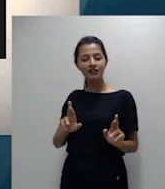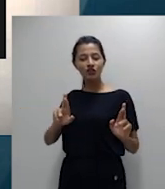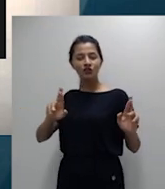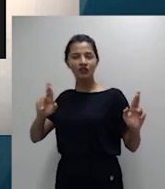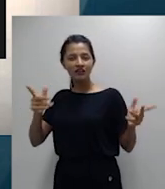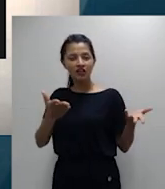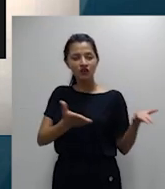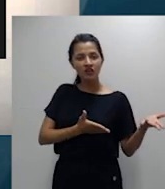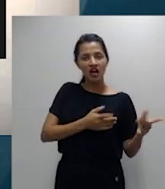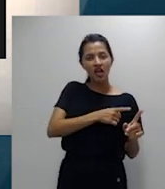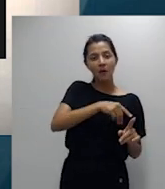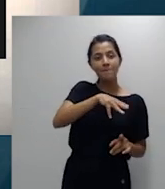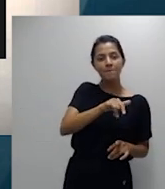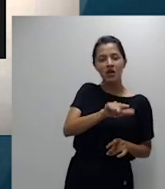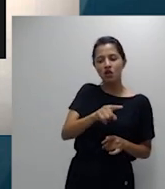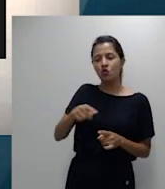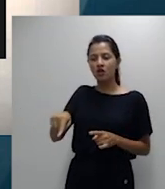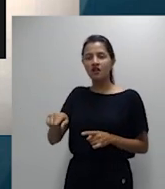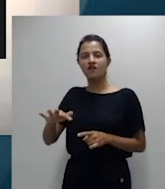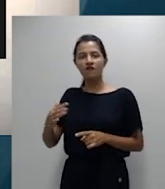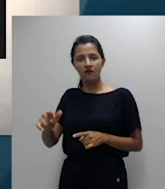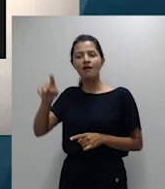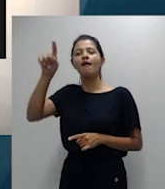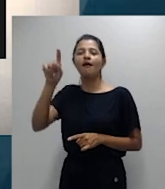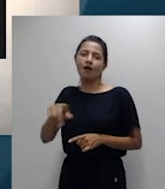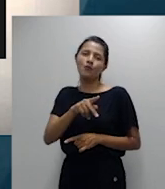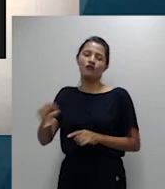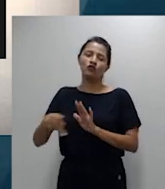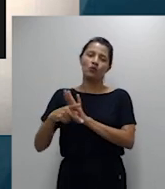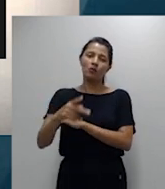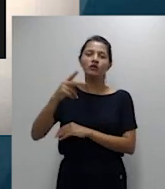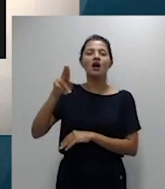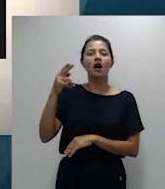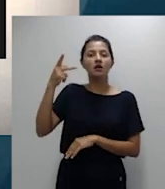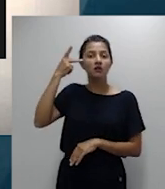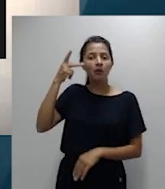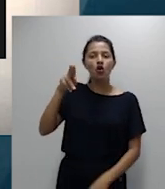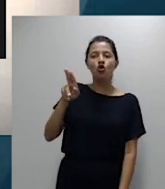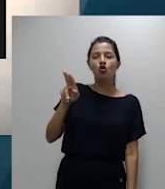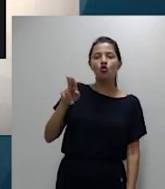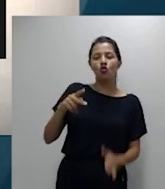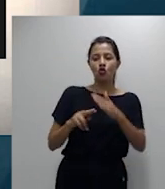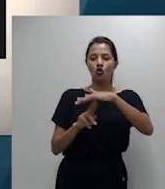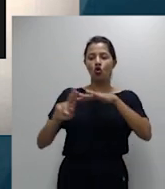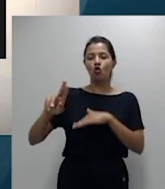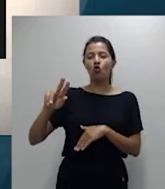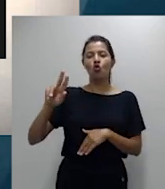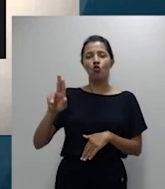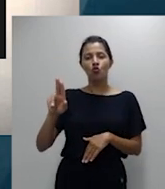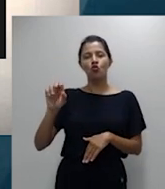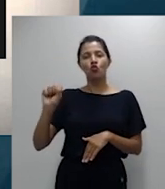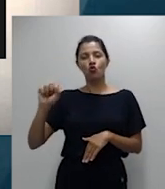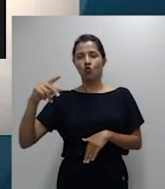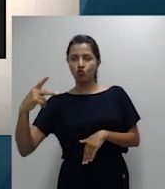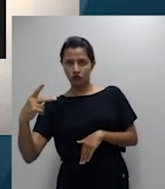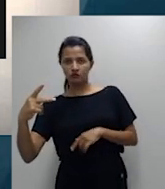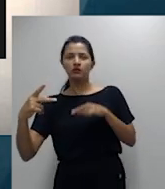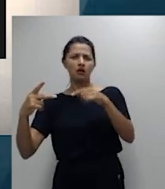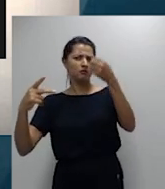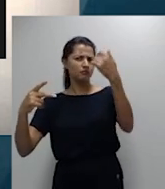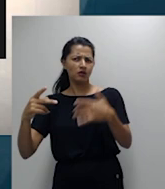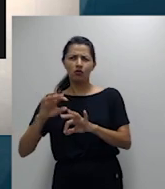atividade meio e sim é o professor da USP Suely que teremos o privilégio de hoje sua